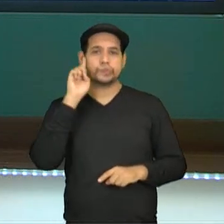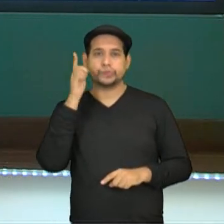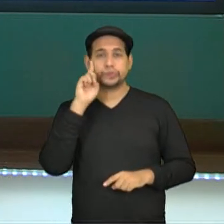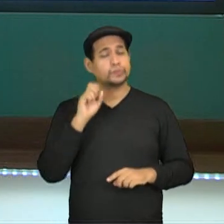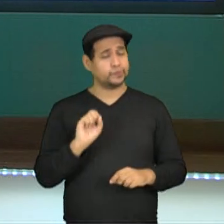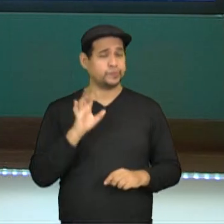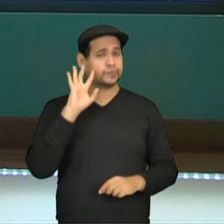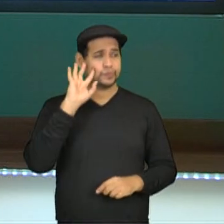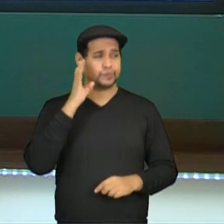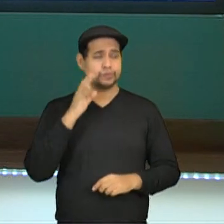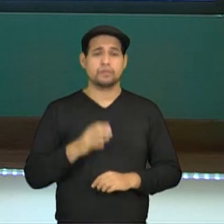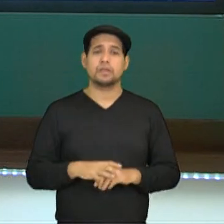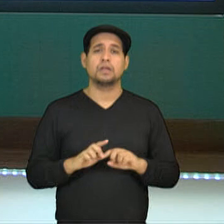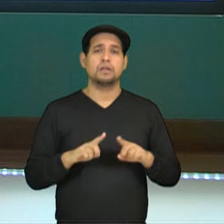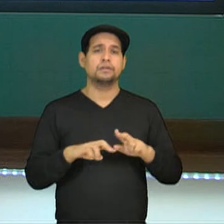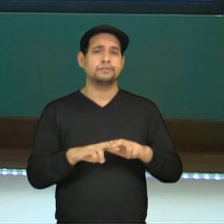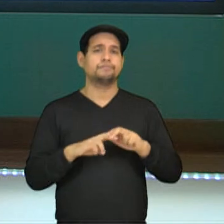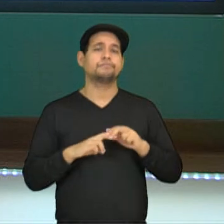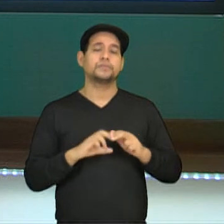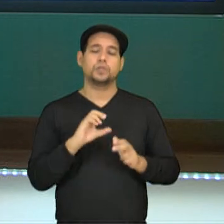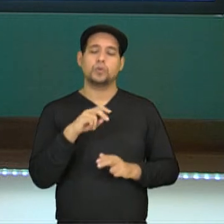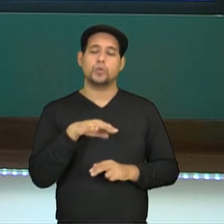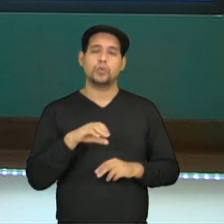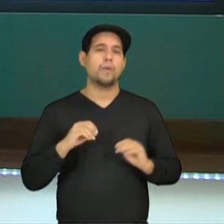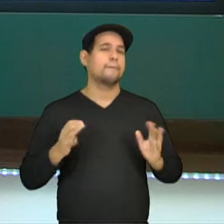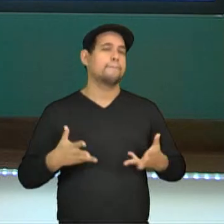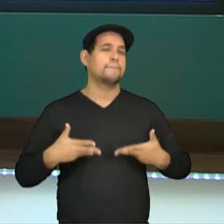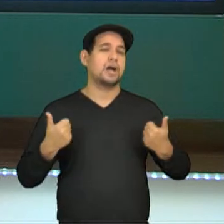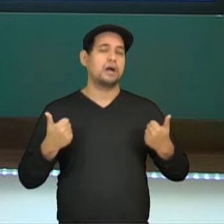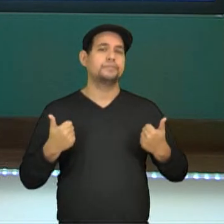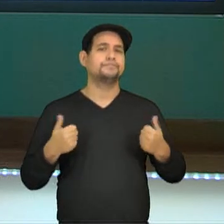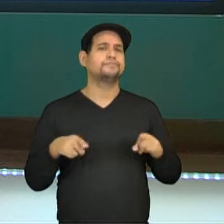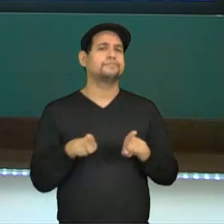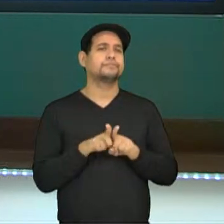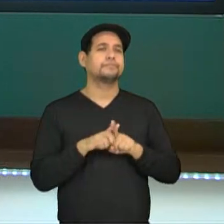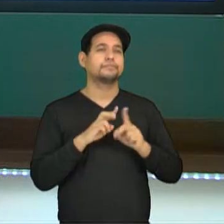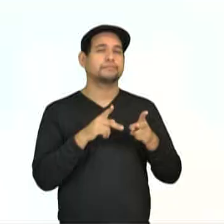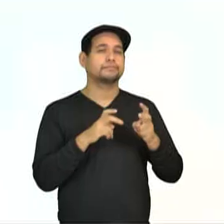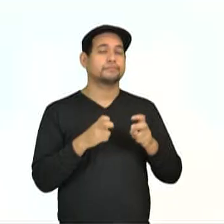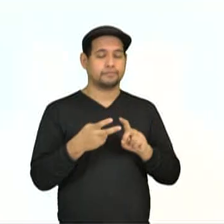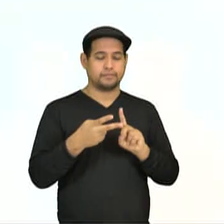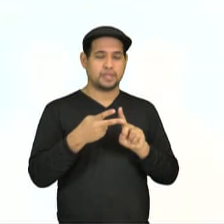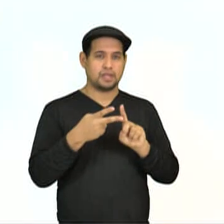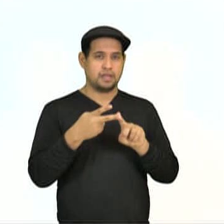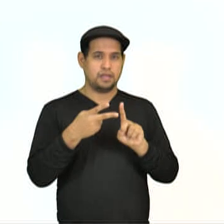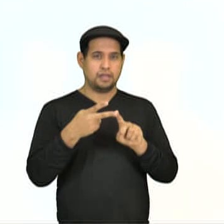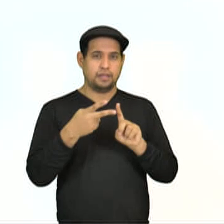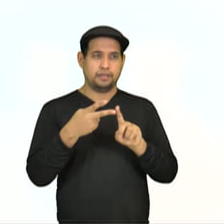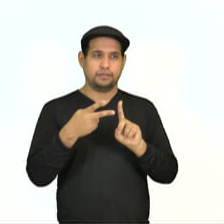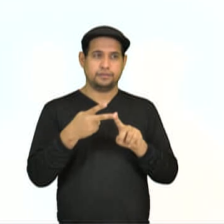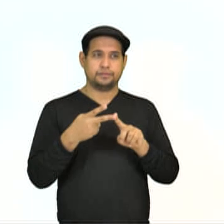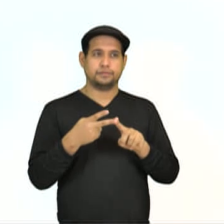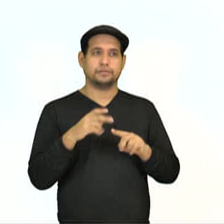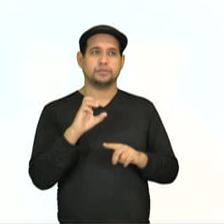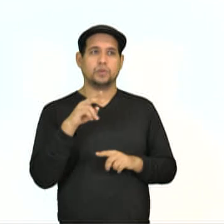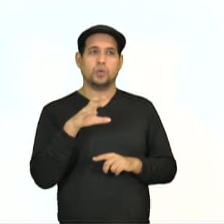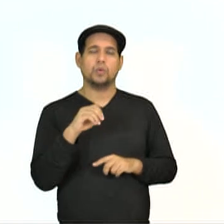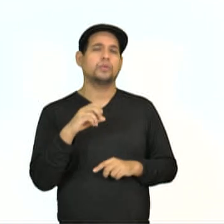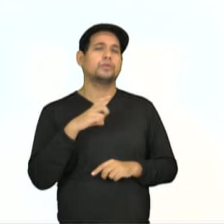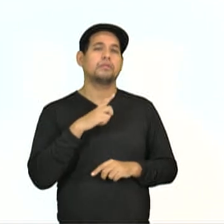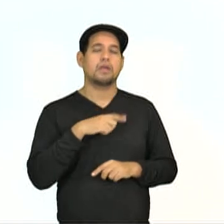podem acontecer. Por isso chamamos de conto maravilhoso, né? Também vejam aqui na segunda característica, esses contos